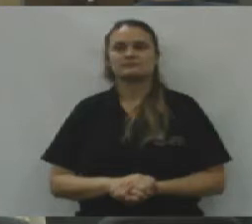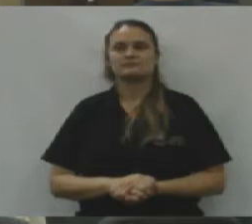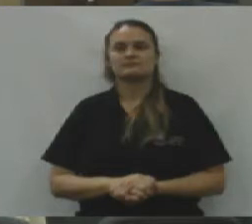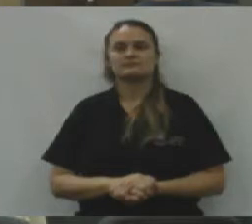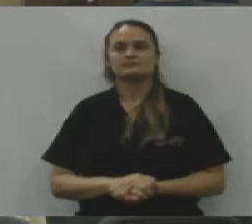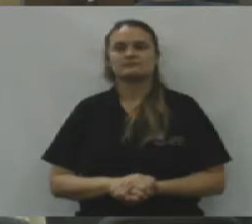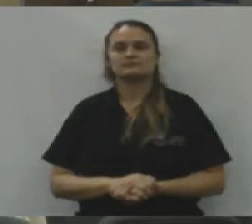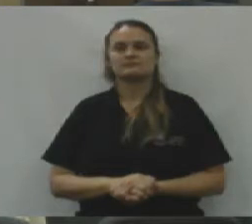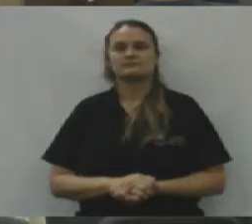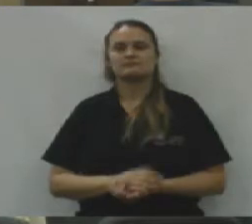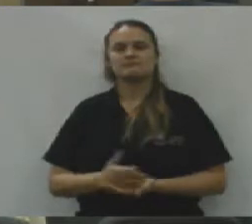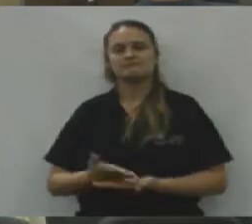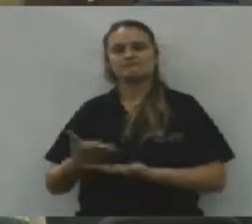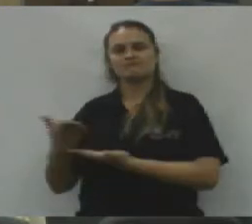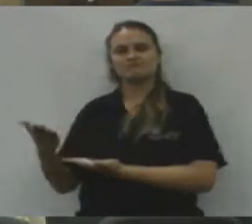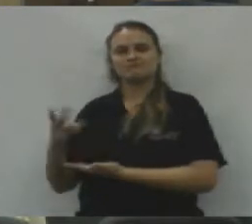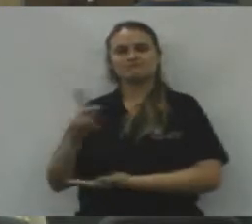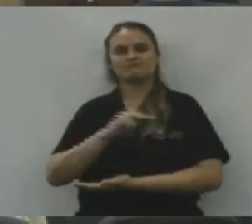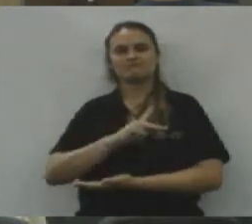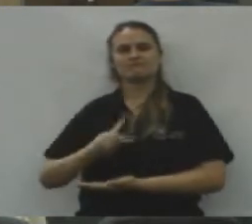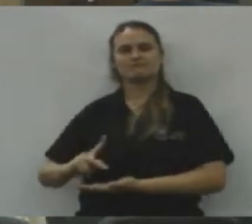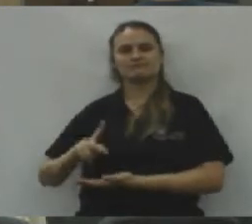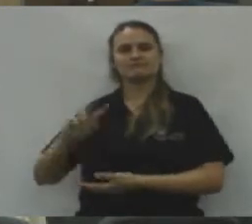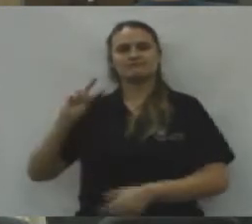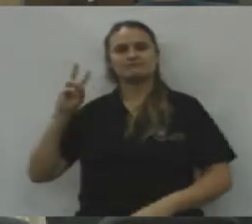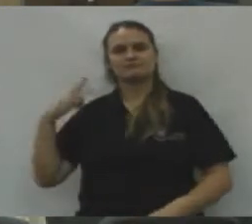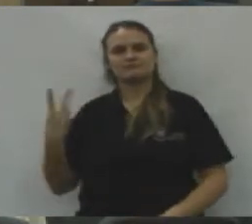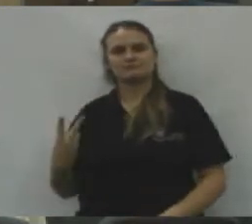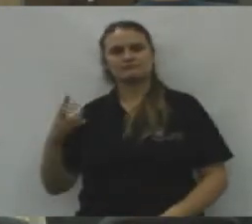Passo mais uma vez a presidência ao